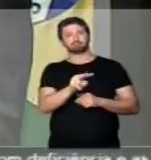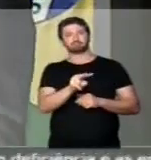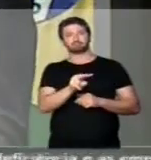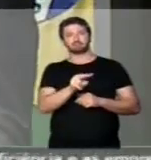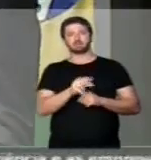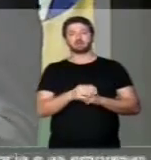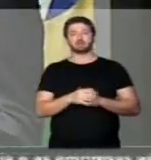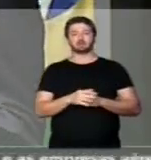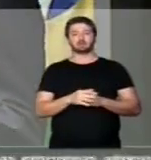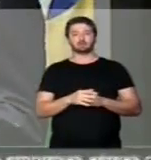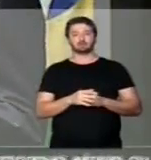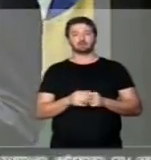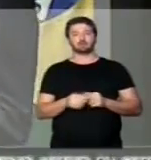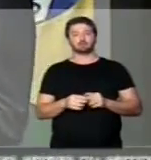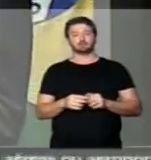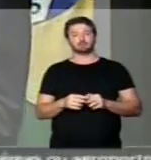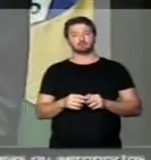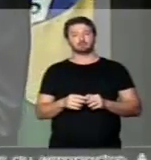nessas entidades.